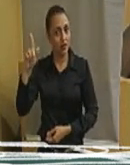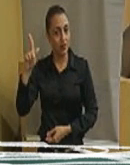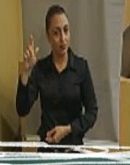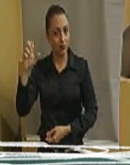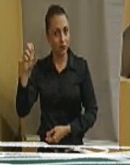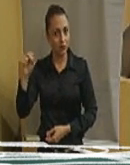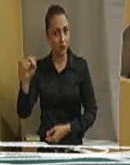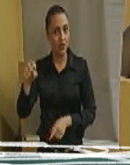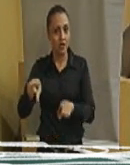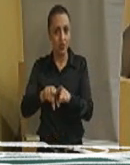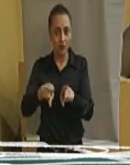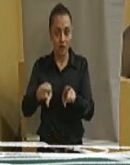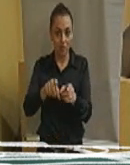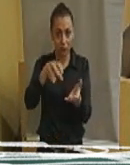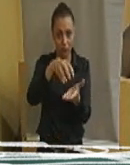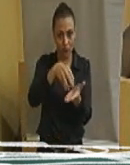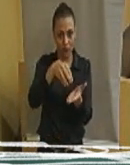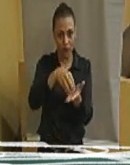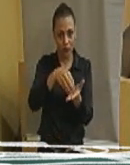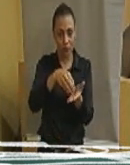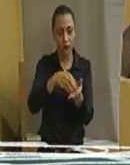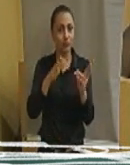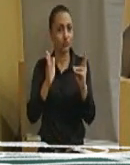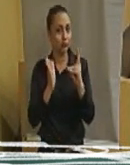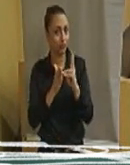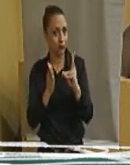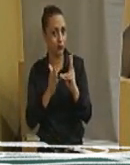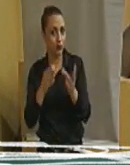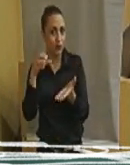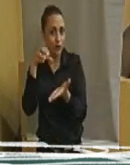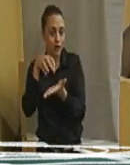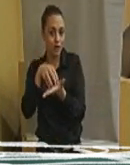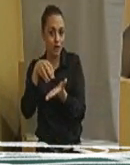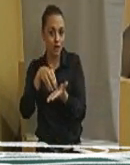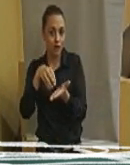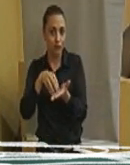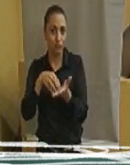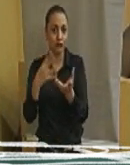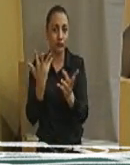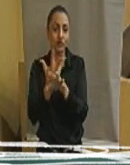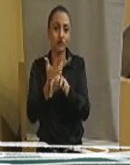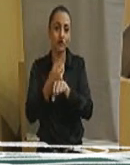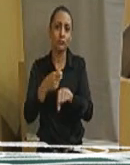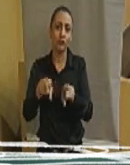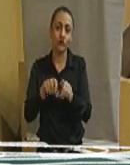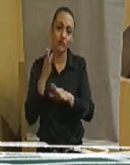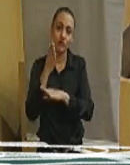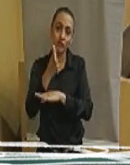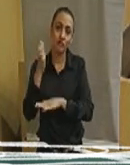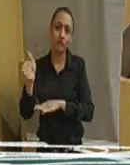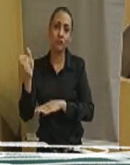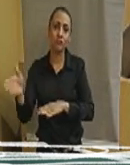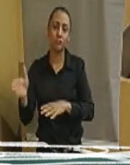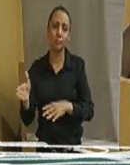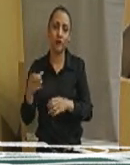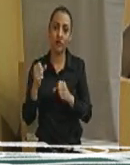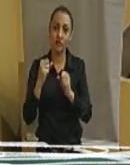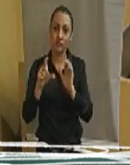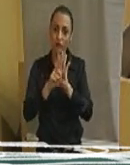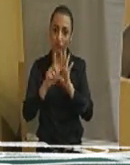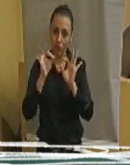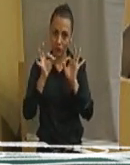Assuntos Indígenas, no NAIM, e o Núcleo Multidisciplinar para a Inclusão e Acessibilidade é uma imposição legal.